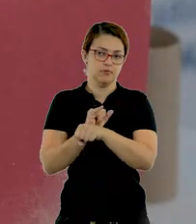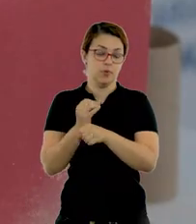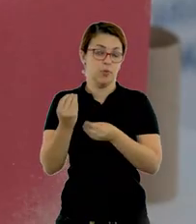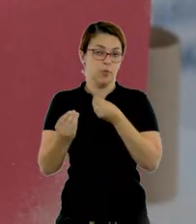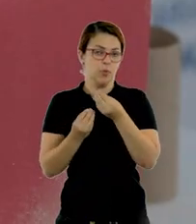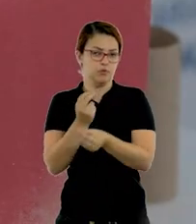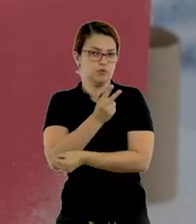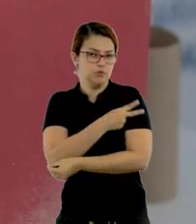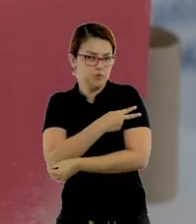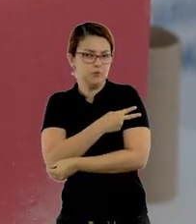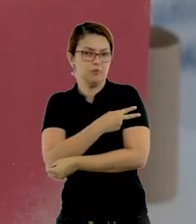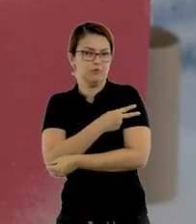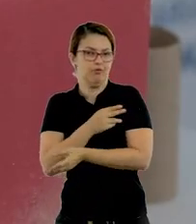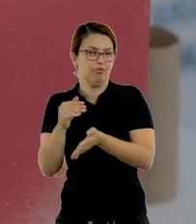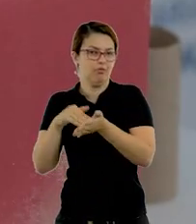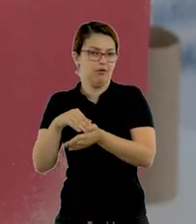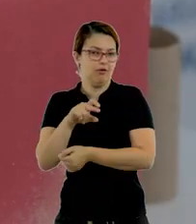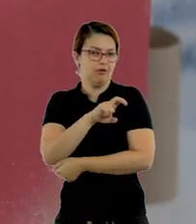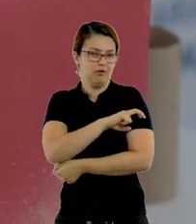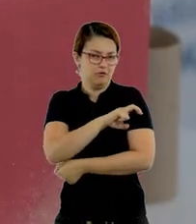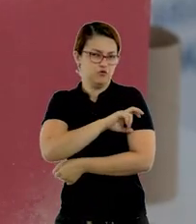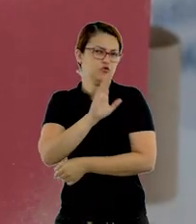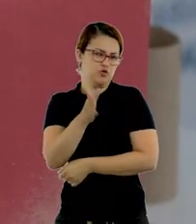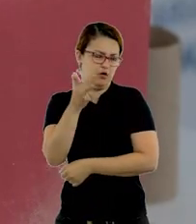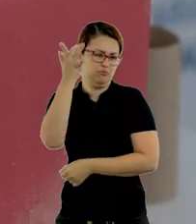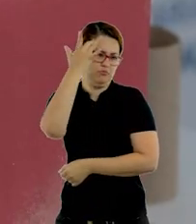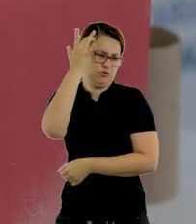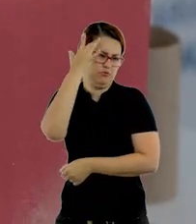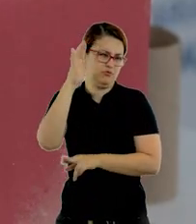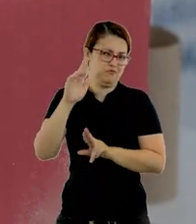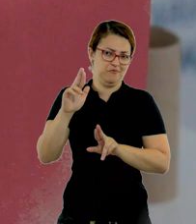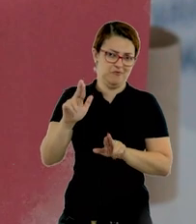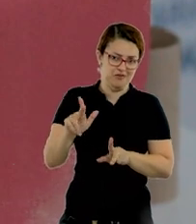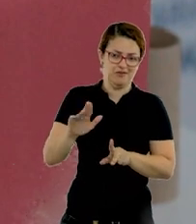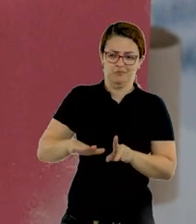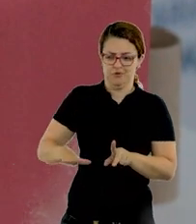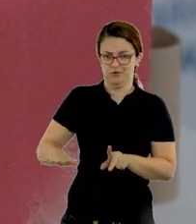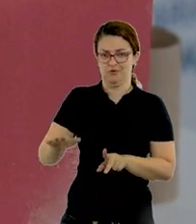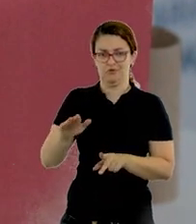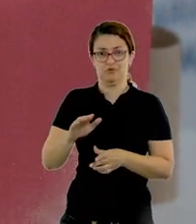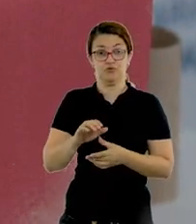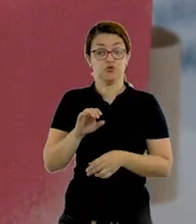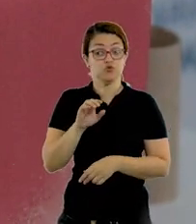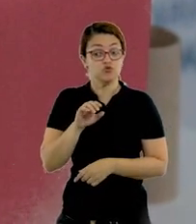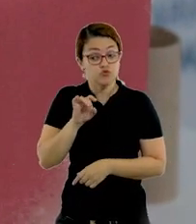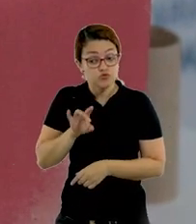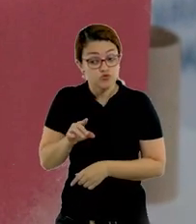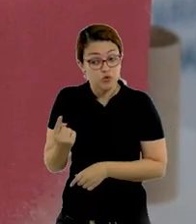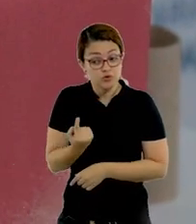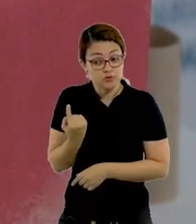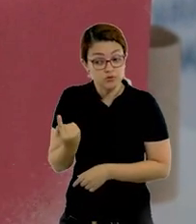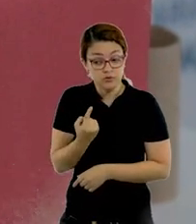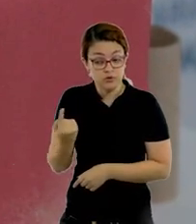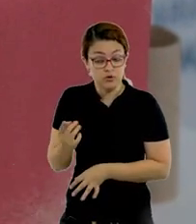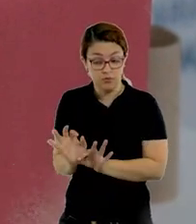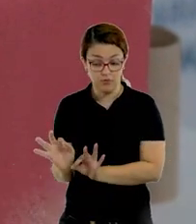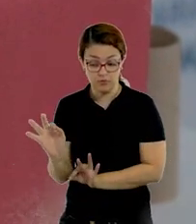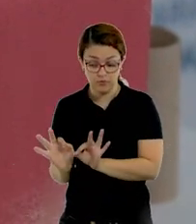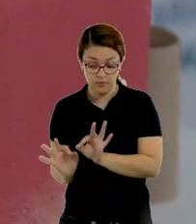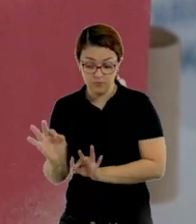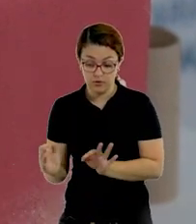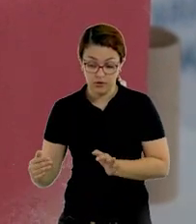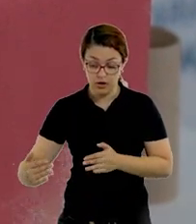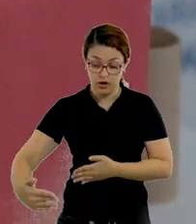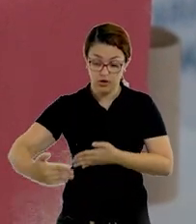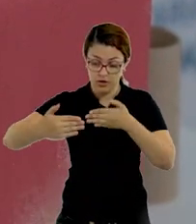estratégia. Como o segundo ano até o quinto ano tem uma certa maturidade em relação aos pequenos, pedi para eles confeccionar sozinho da maneira